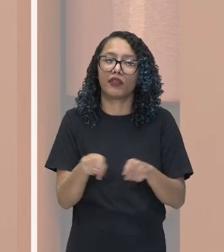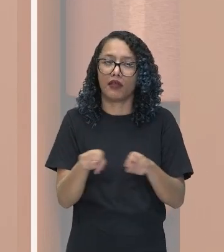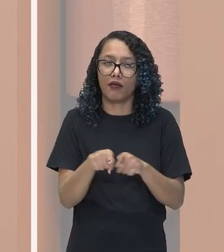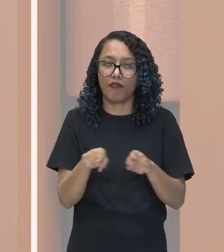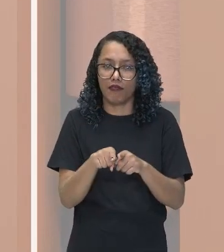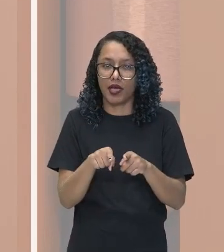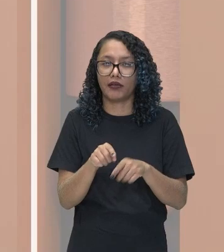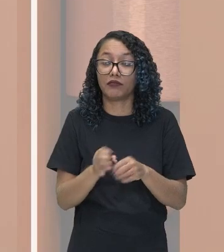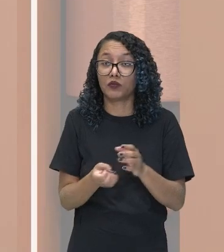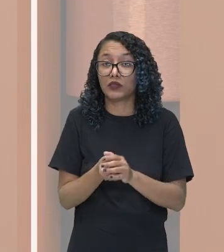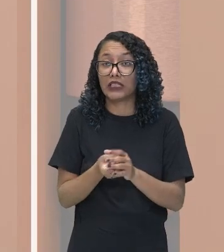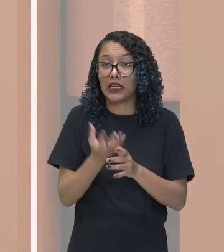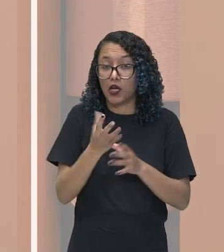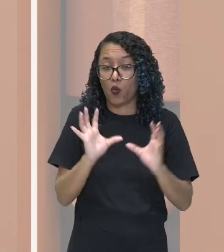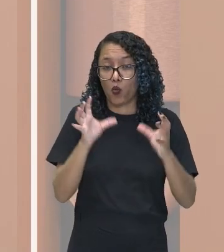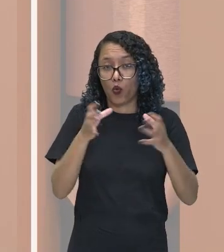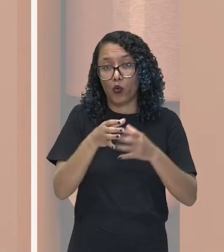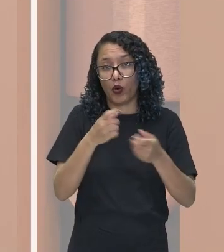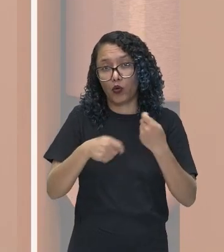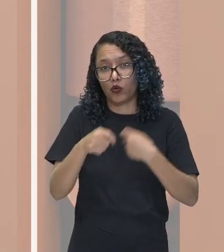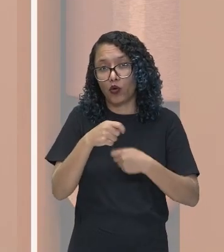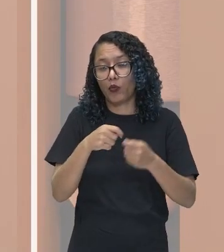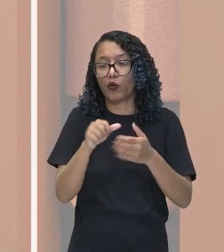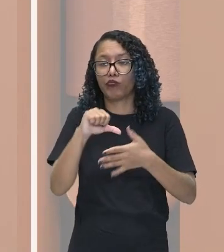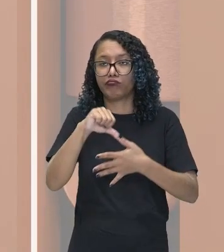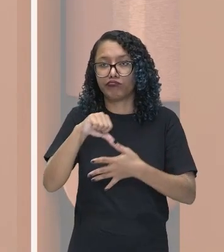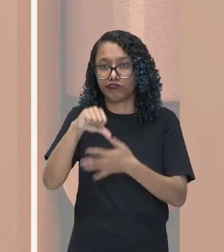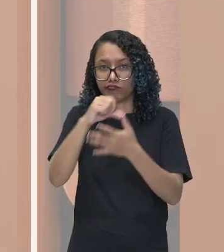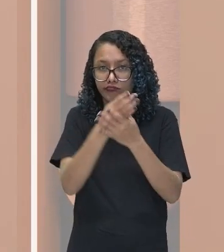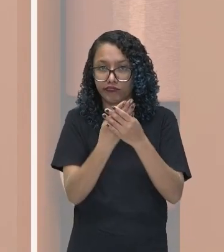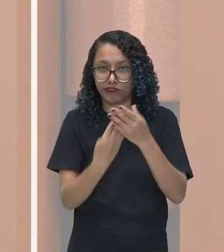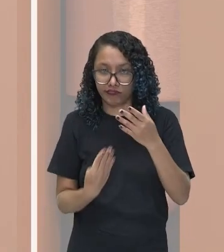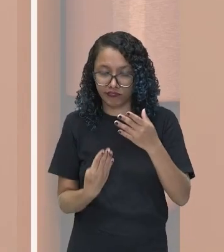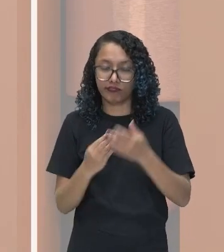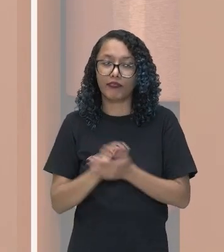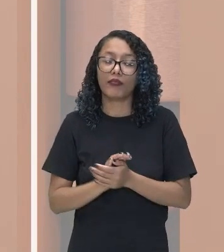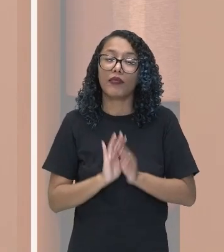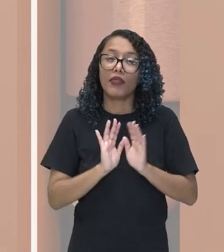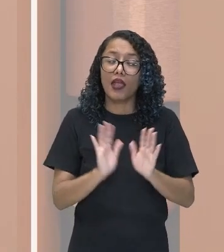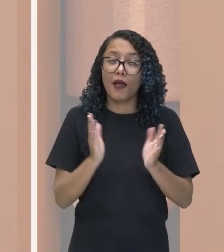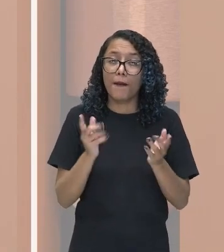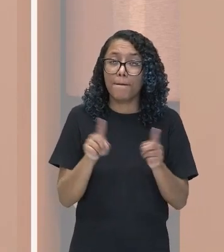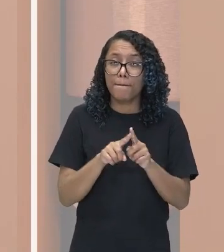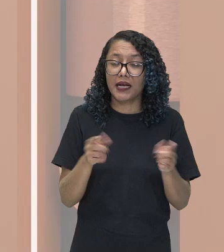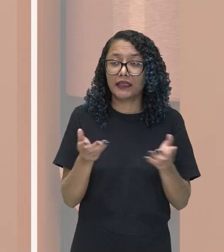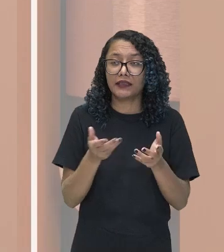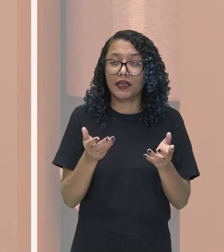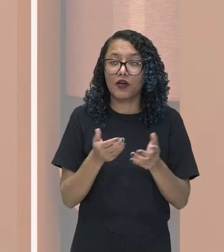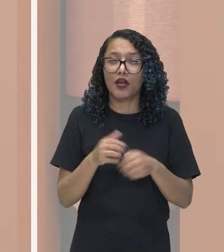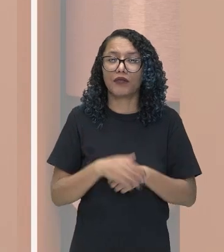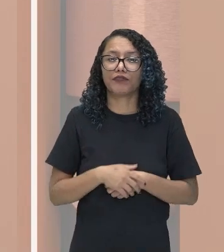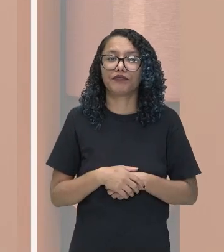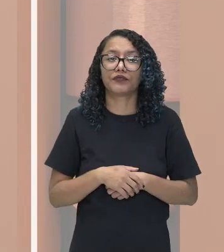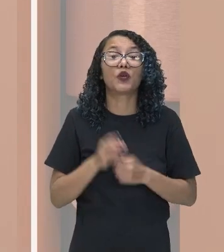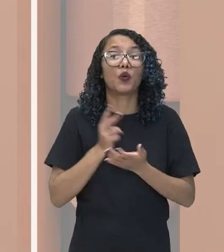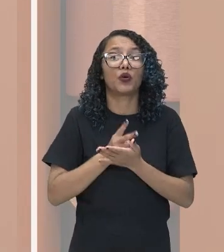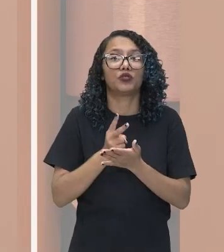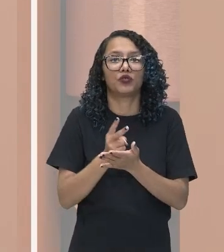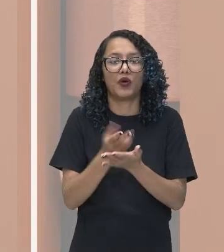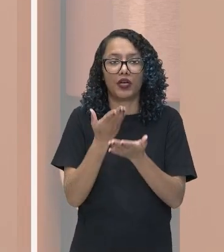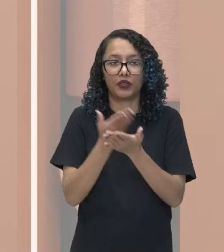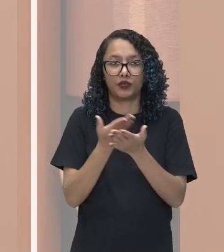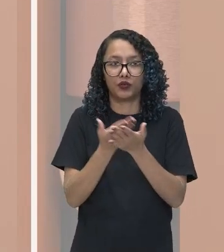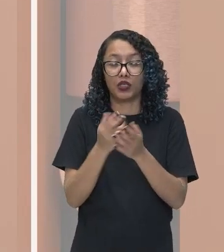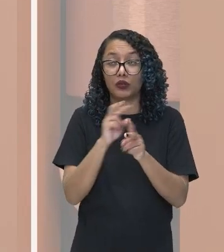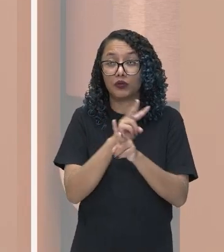bloco econômico Mercosul. Mas agora a gente vai falar mais especificamente sobre esses países